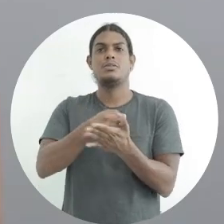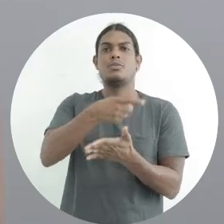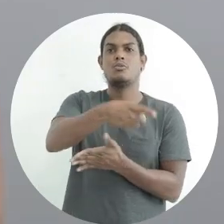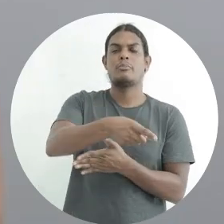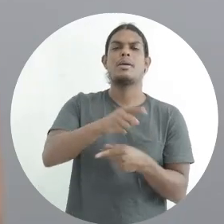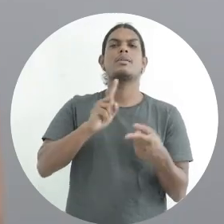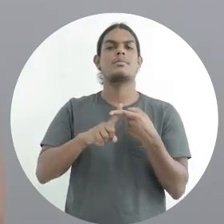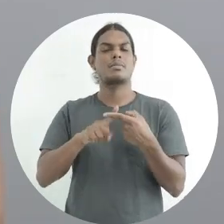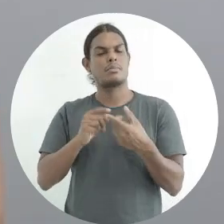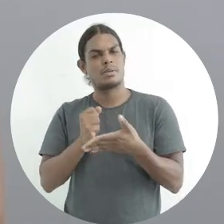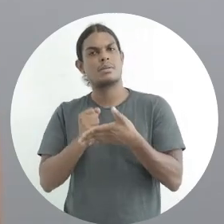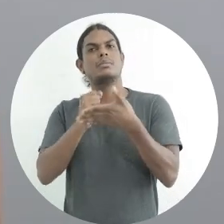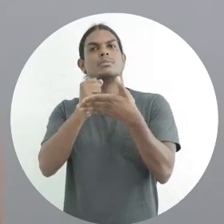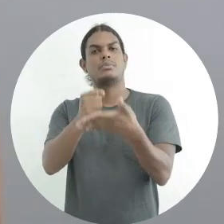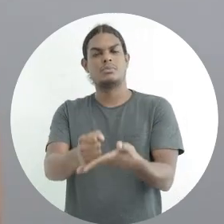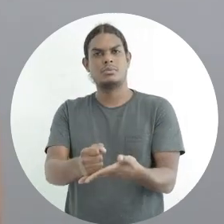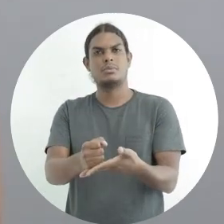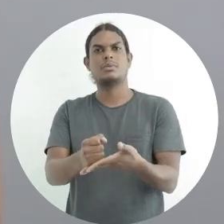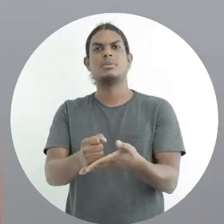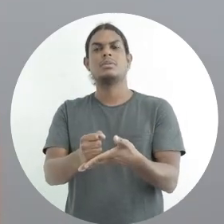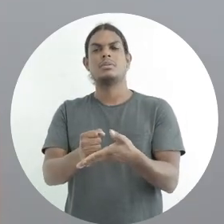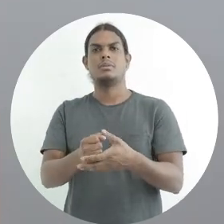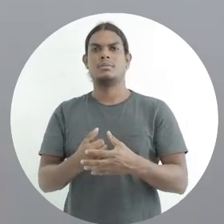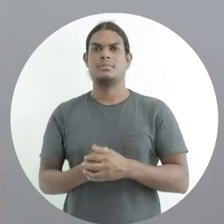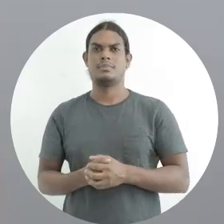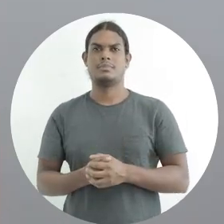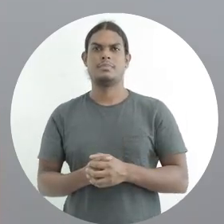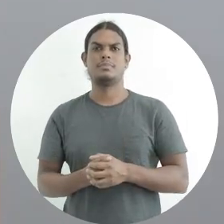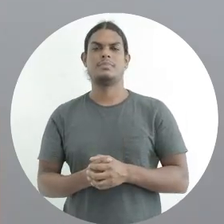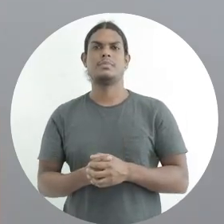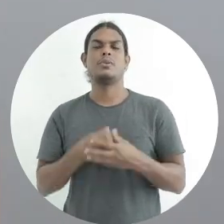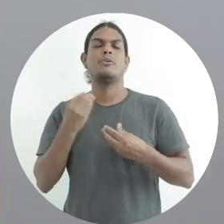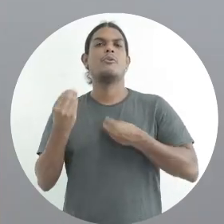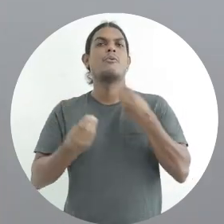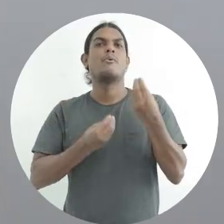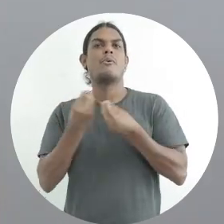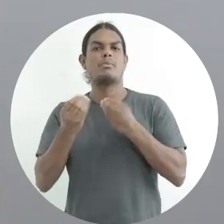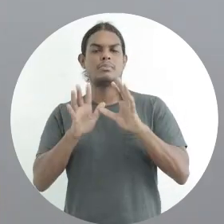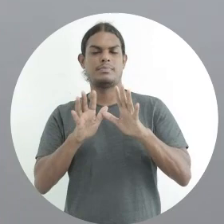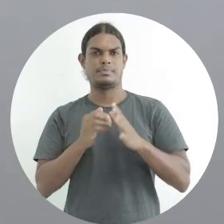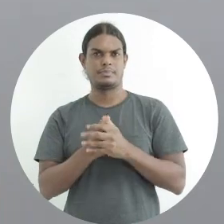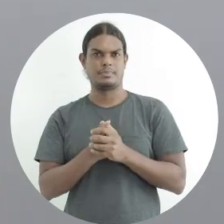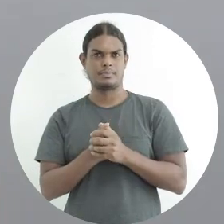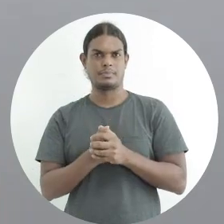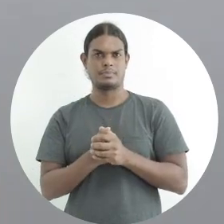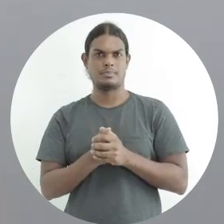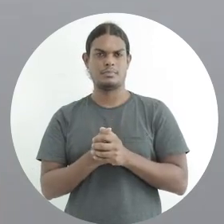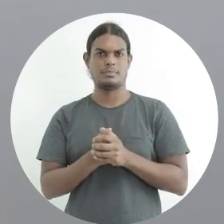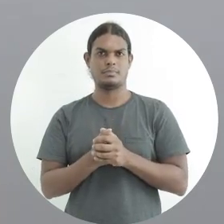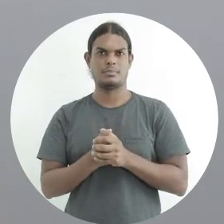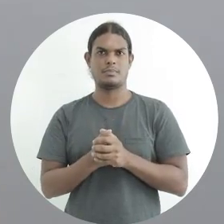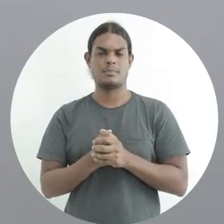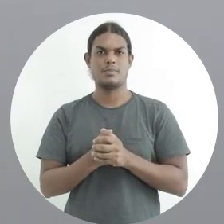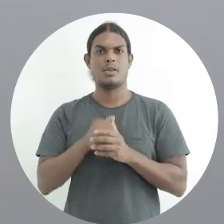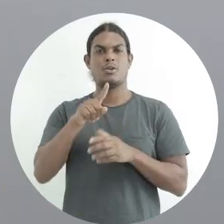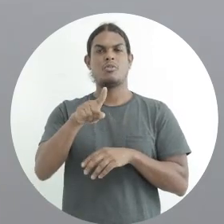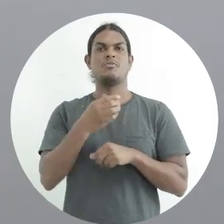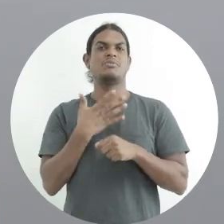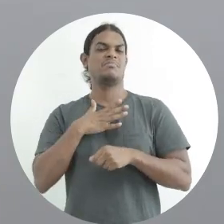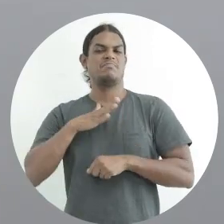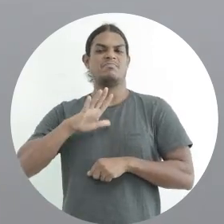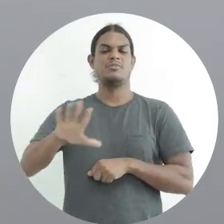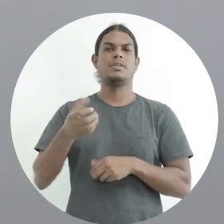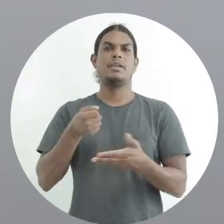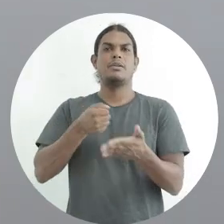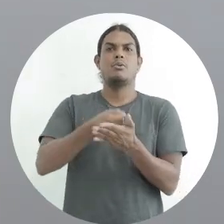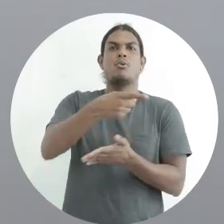ajudamos nesse processo de conter a inflação. De que forma? Quando deixamos de comprar um produto que